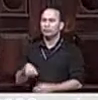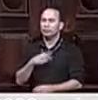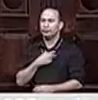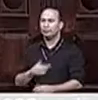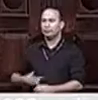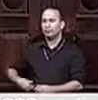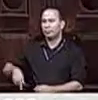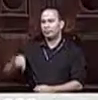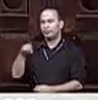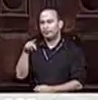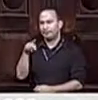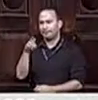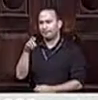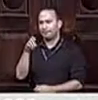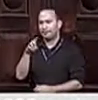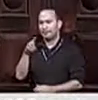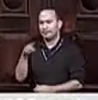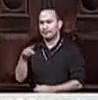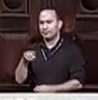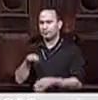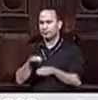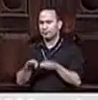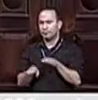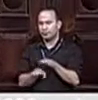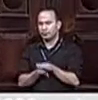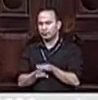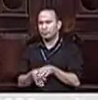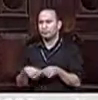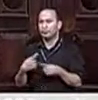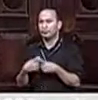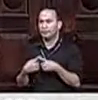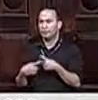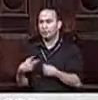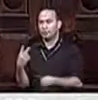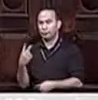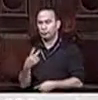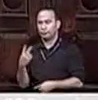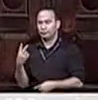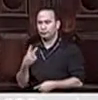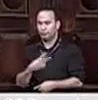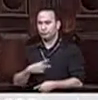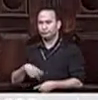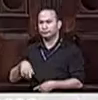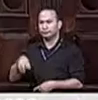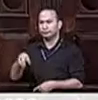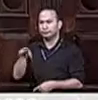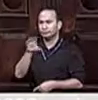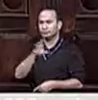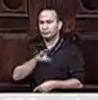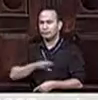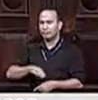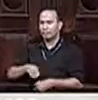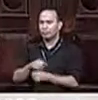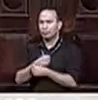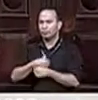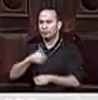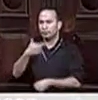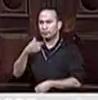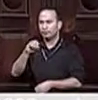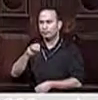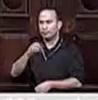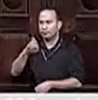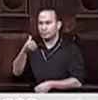Francisco Dornelles, porque ambos governaram o Estado em 2016,